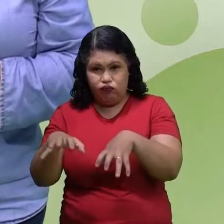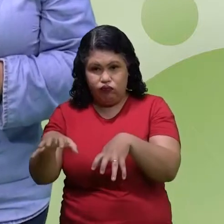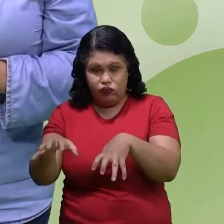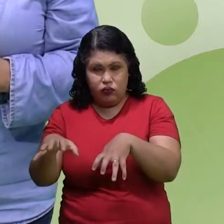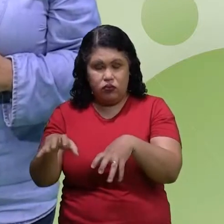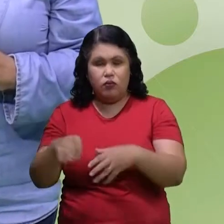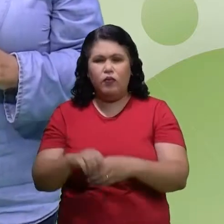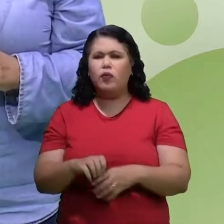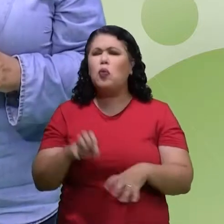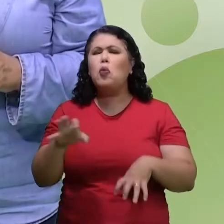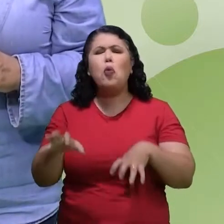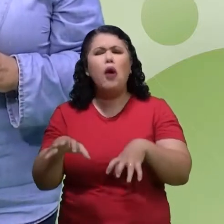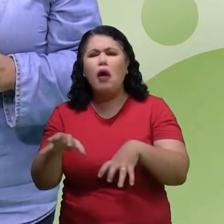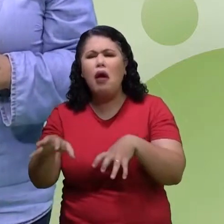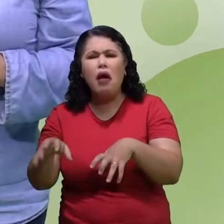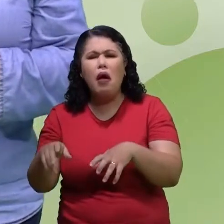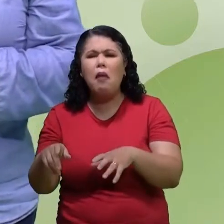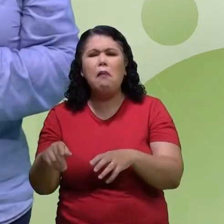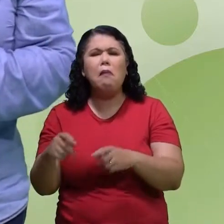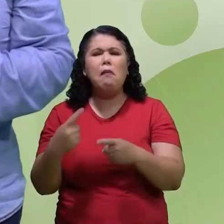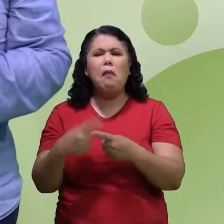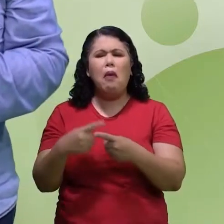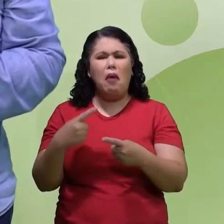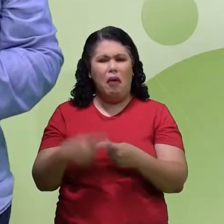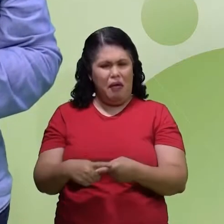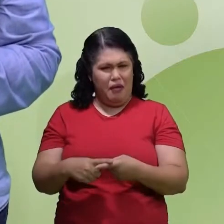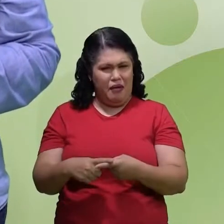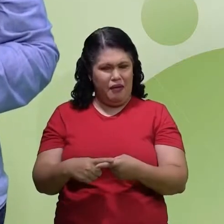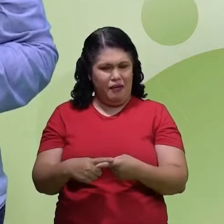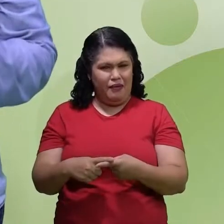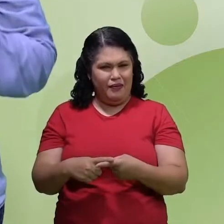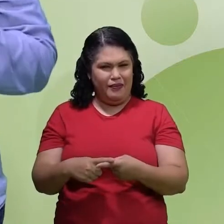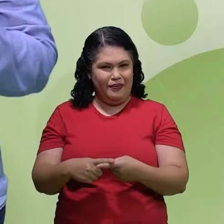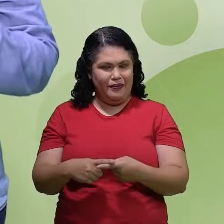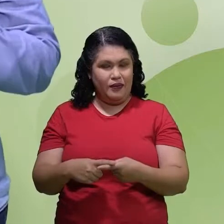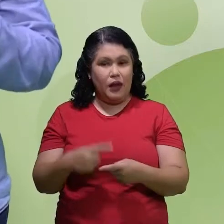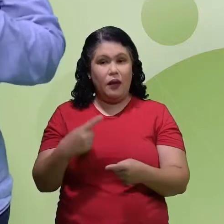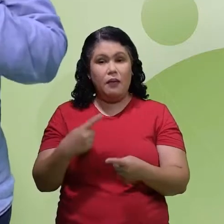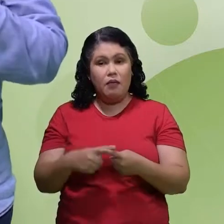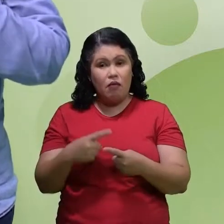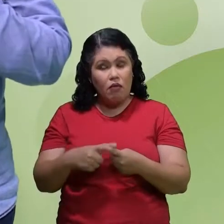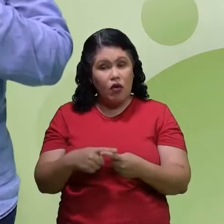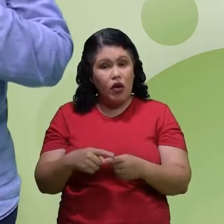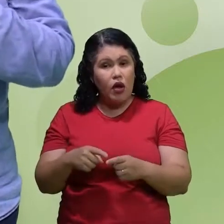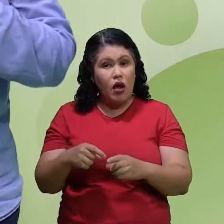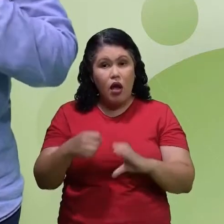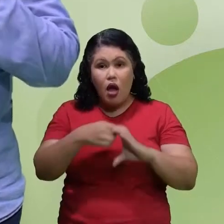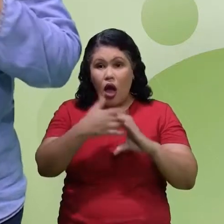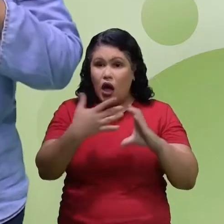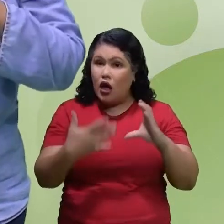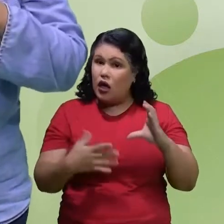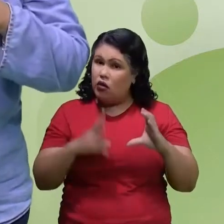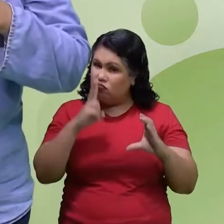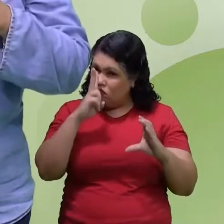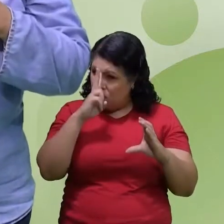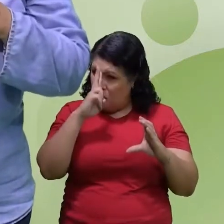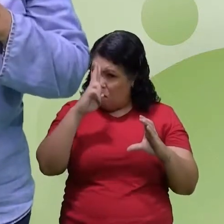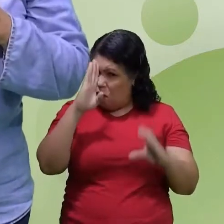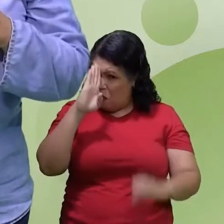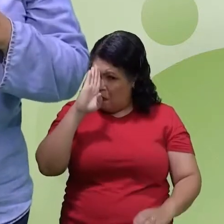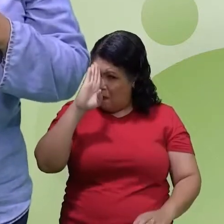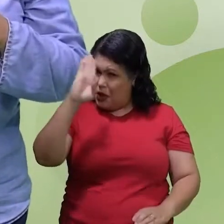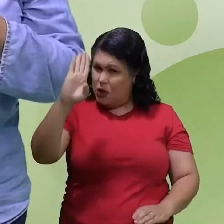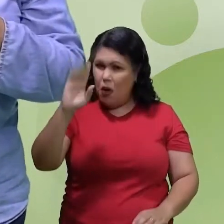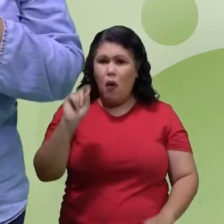répteis. Esses nomes dados aos répteis é porque ele tem uma característica muito, muito,